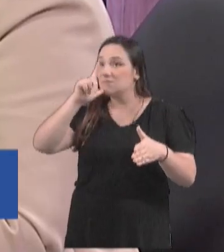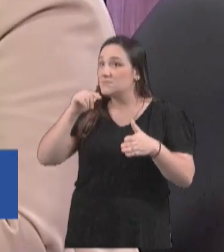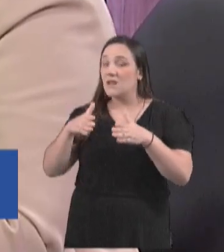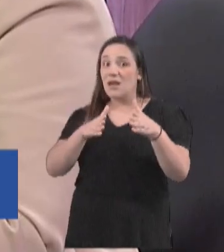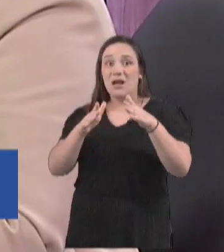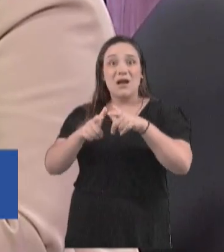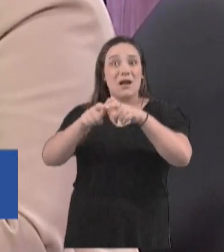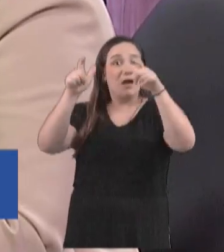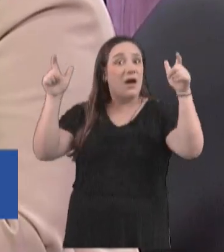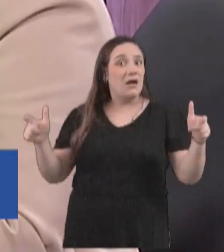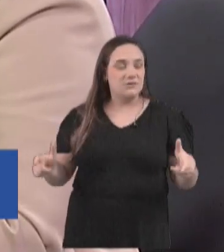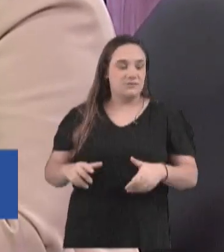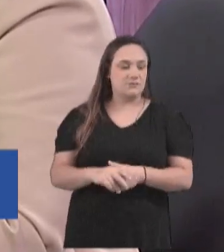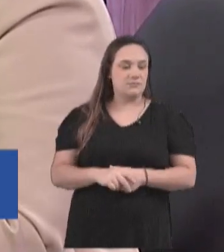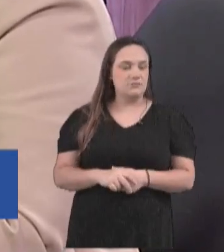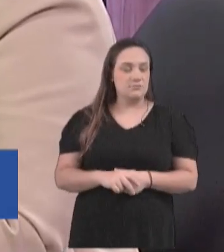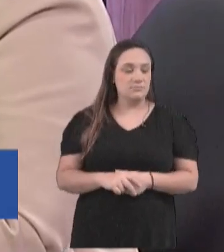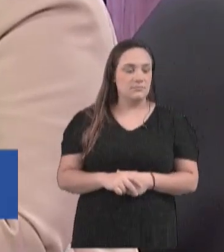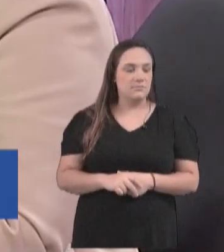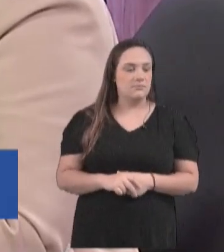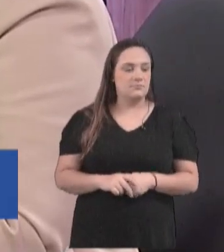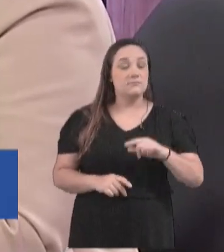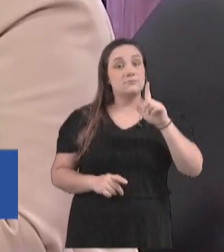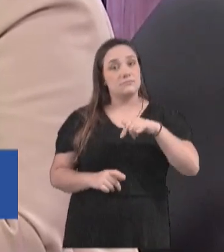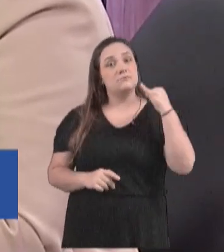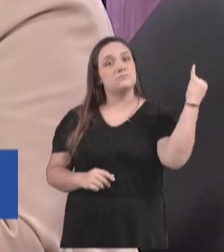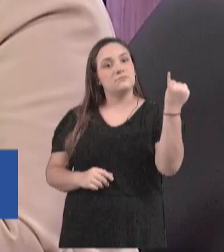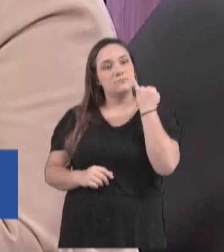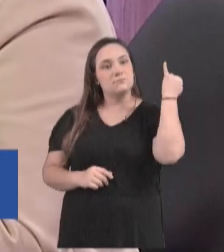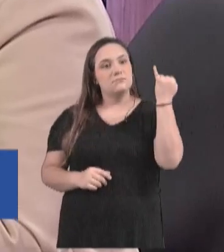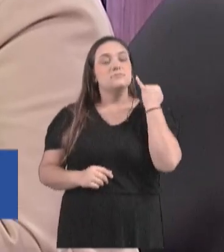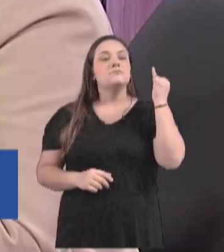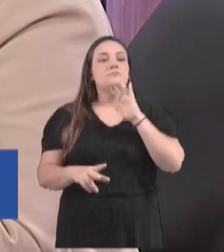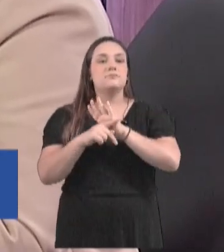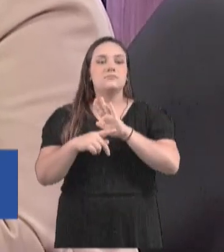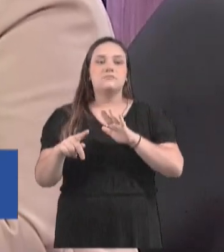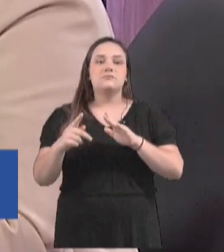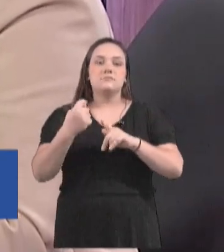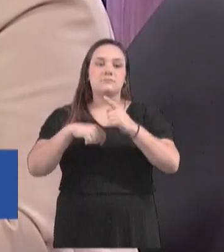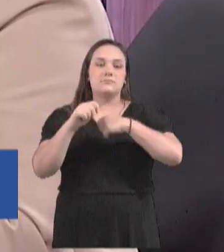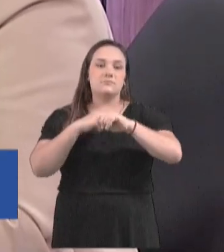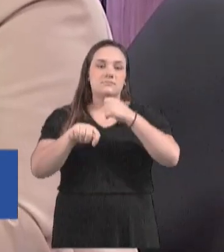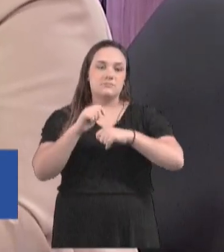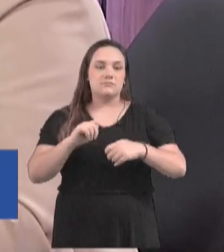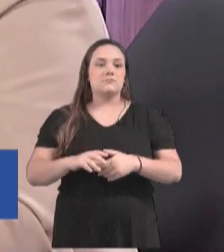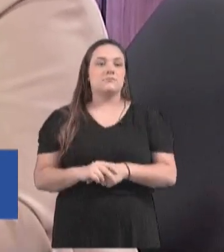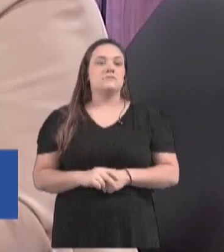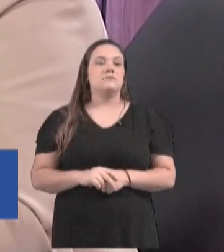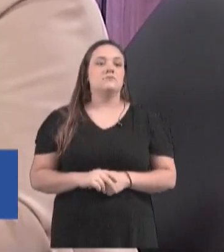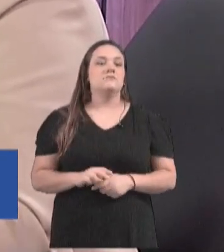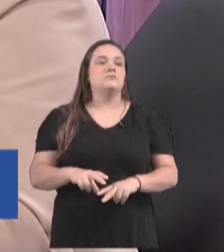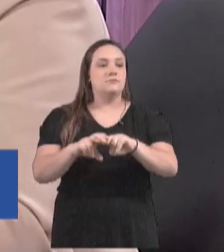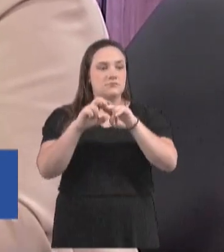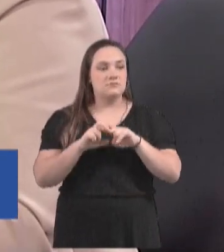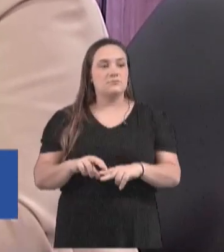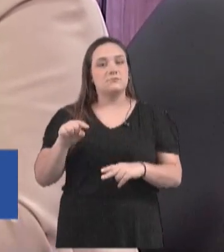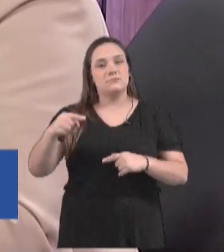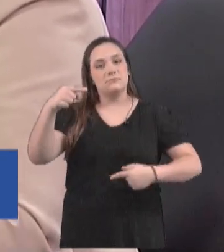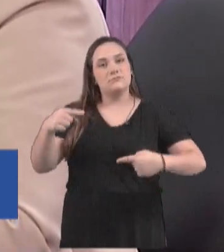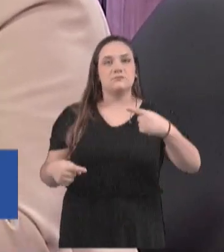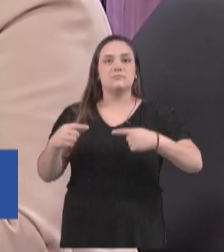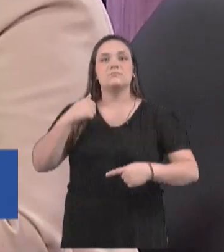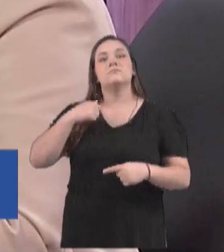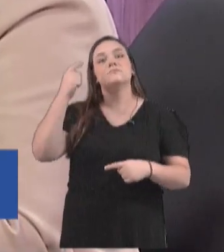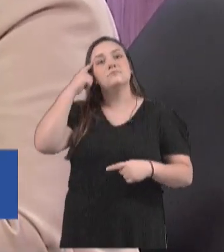estado e é importantíssimo também para a economia. Então, esse debate, eu penso